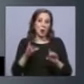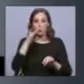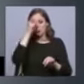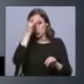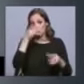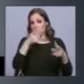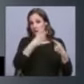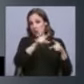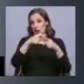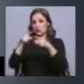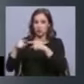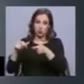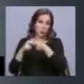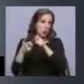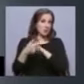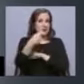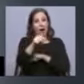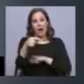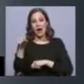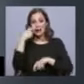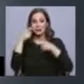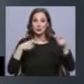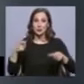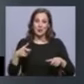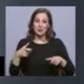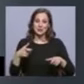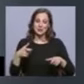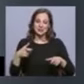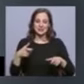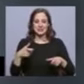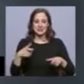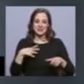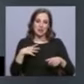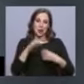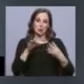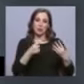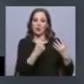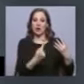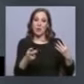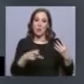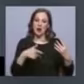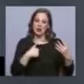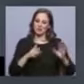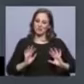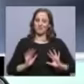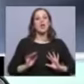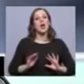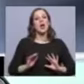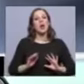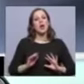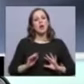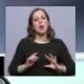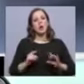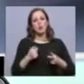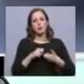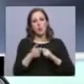agência vê e aí estou depois tomou suas opções nem a marina sobre avatar políticos